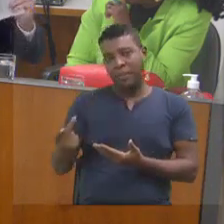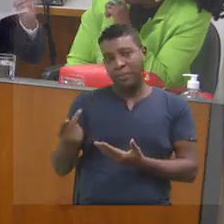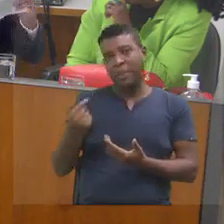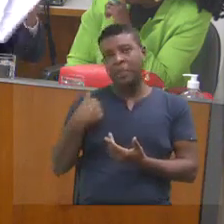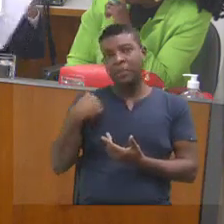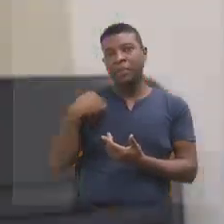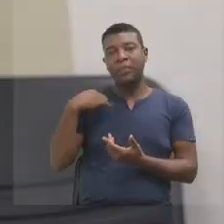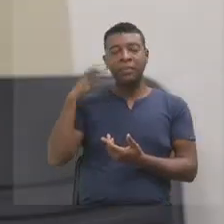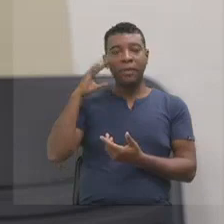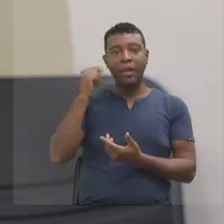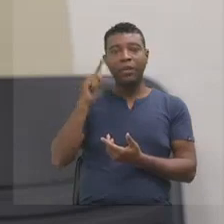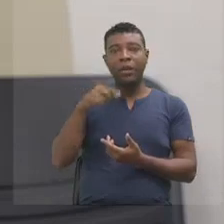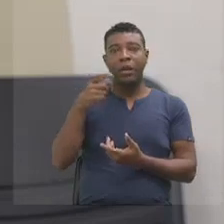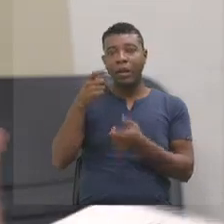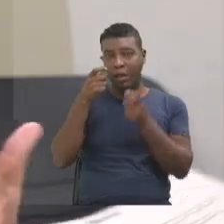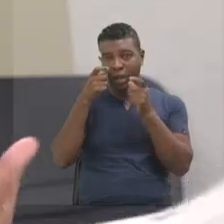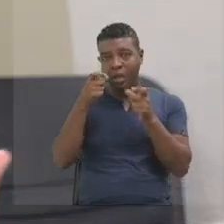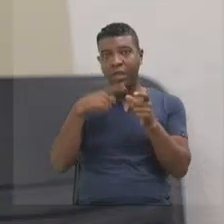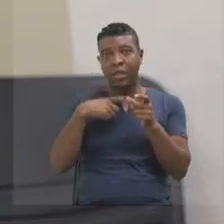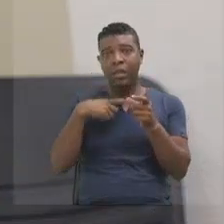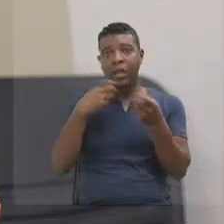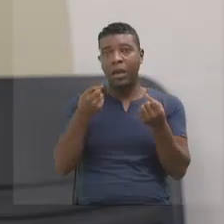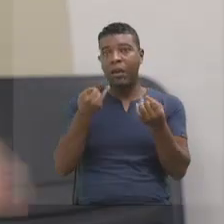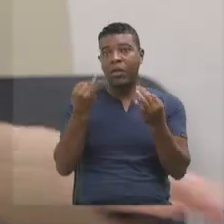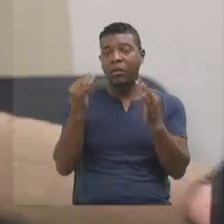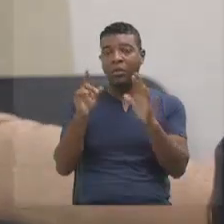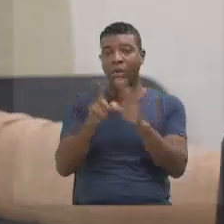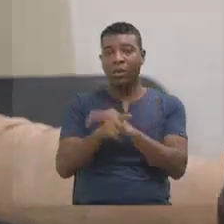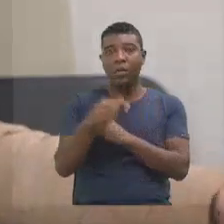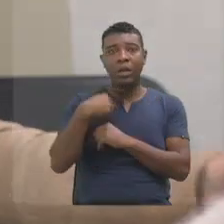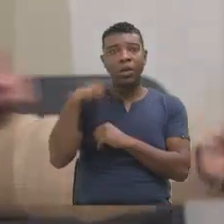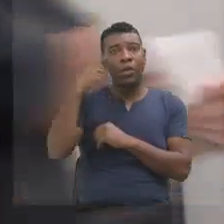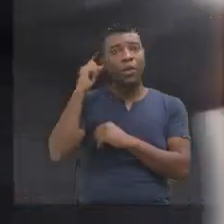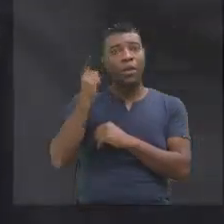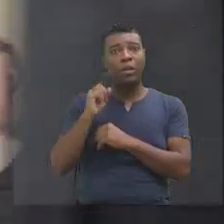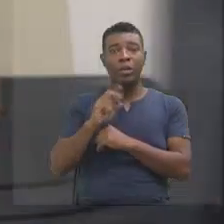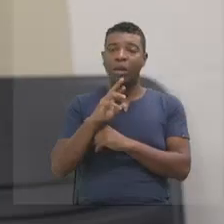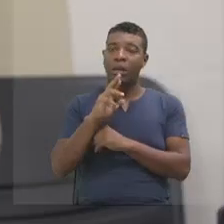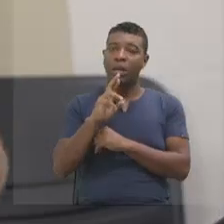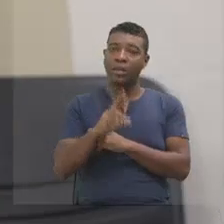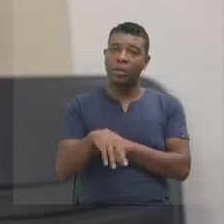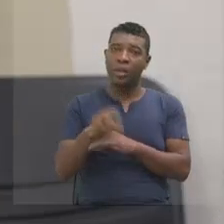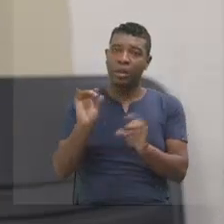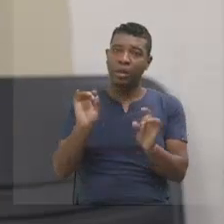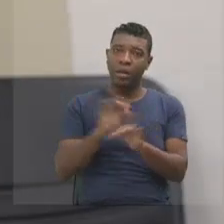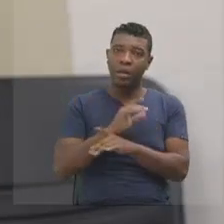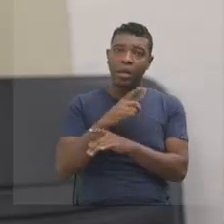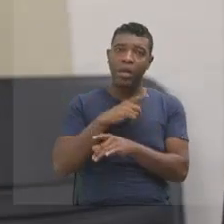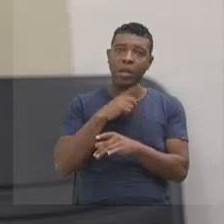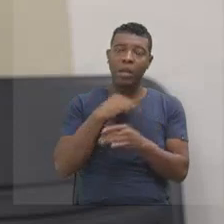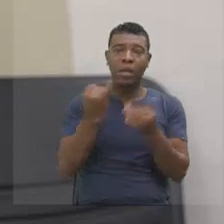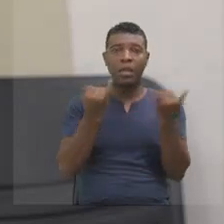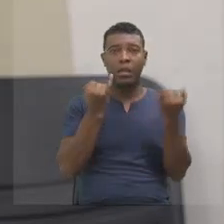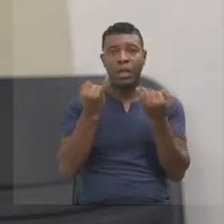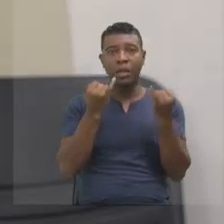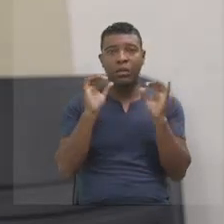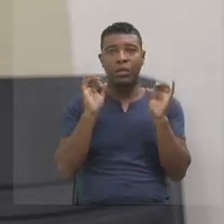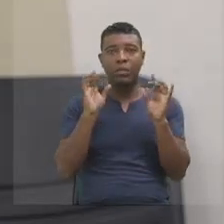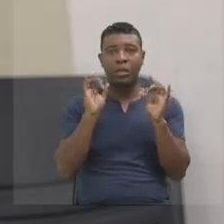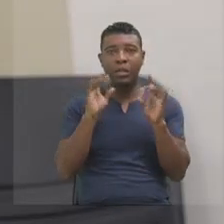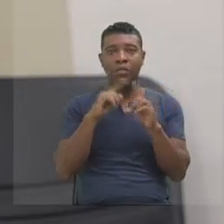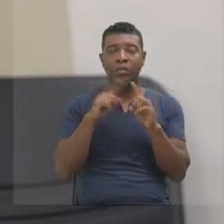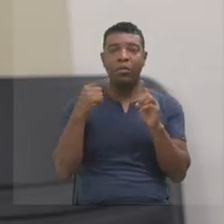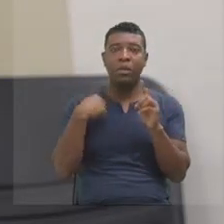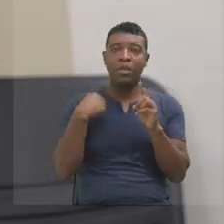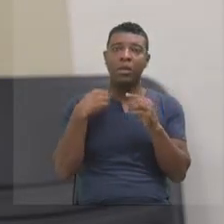seria interessante tem algumas perguntas que eu não vou saber responder é de pronto aqui né alguns dados específicos mas